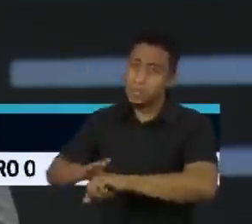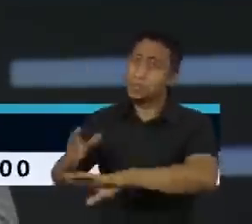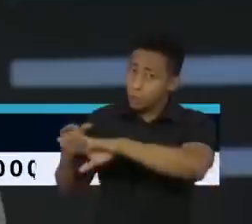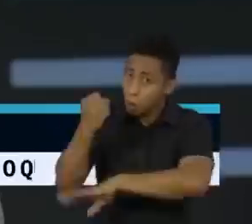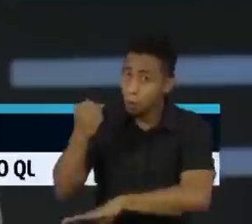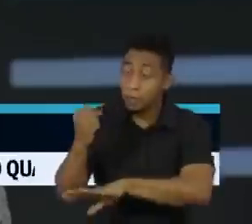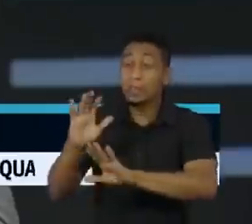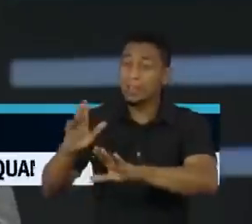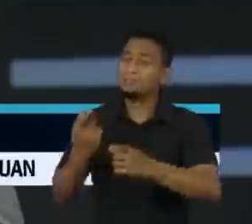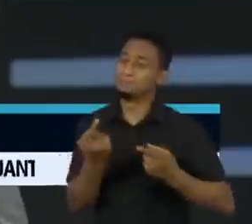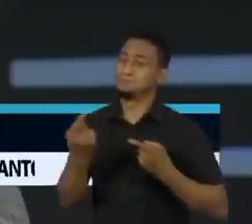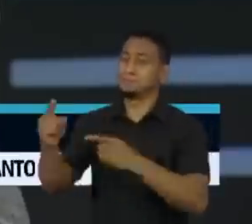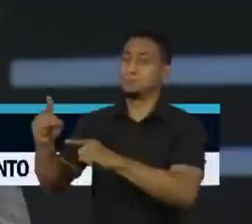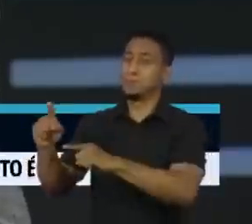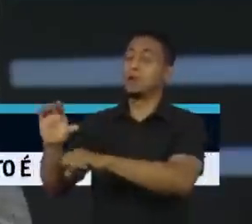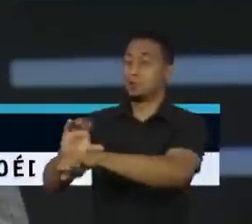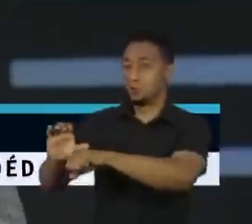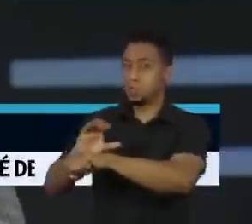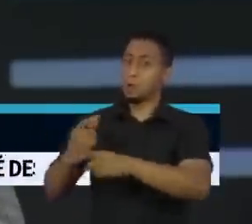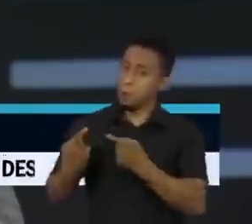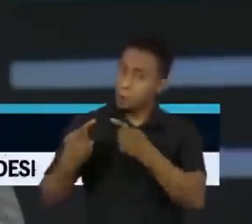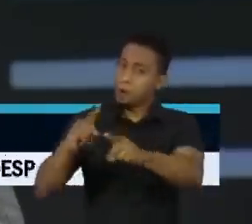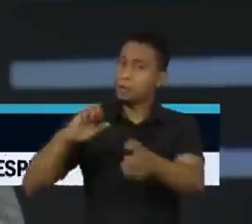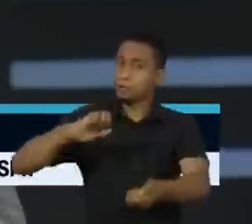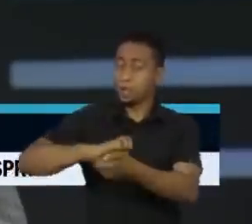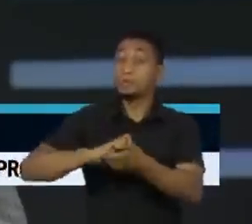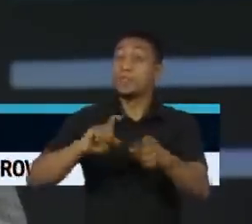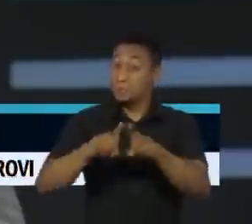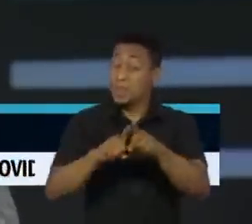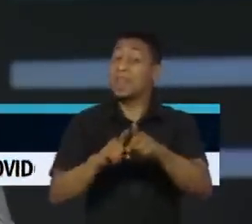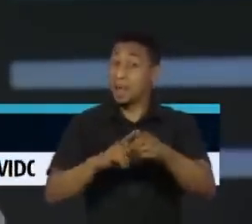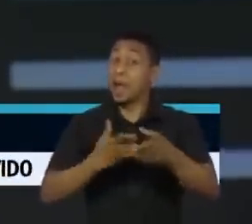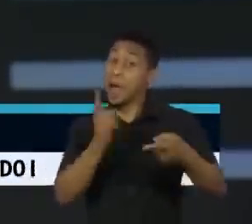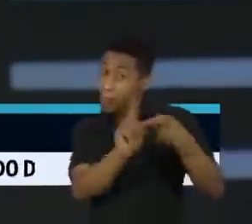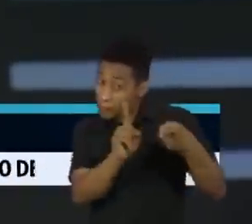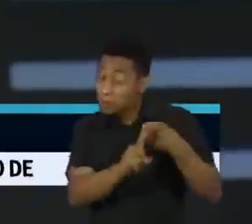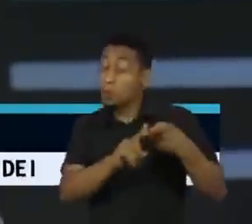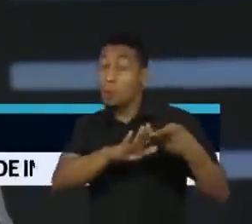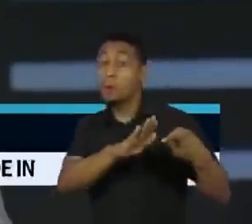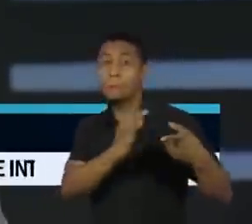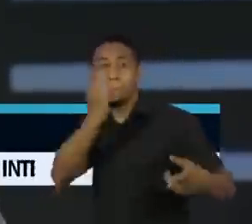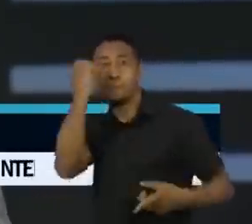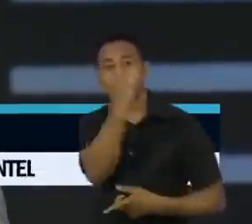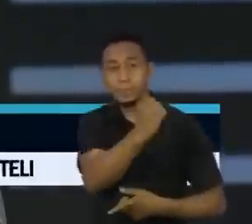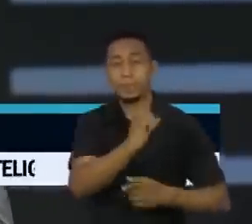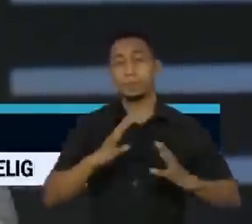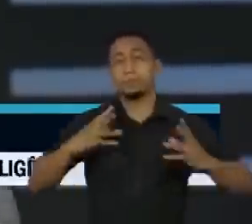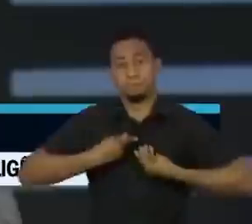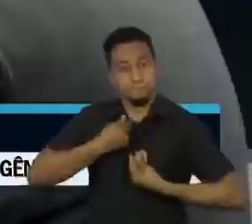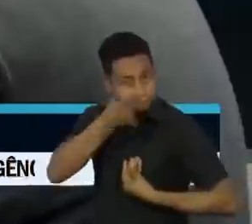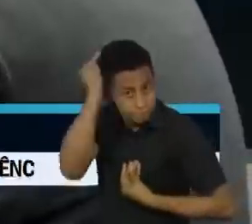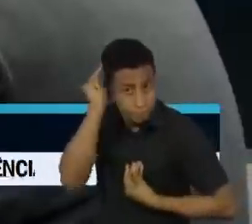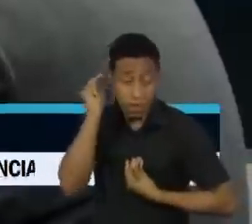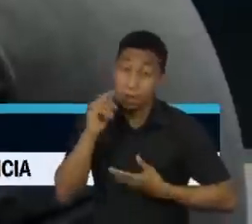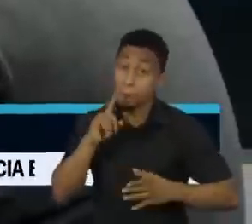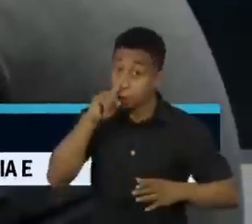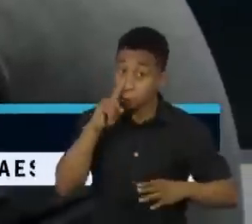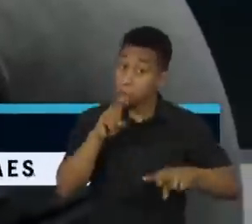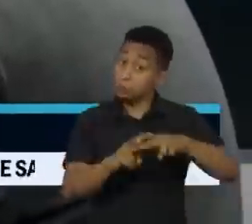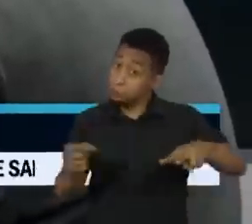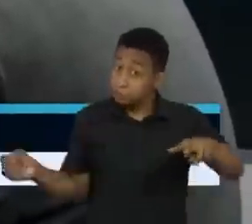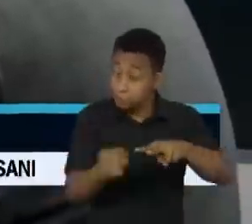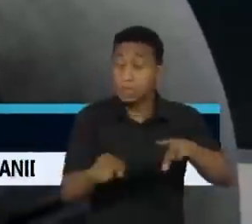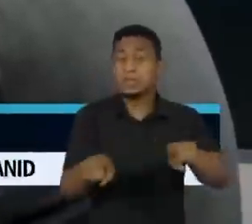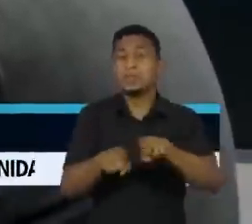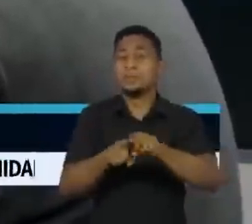atacou as instituições, atacou o Supremo Tribunal Federal, ameaçou de morte o ministro Alexandre de Moraes, vai descumprir decisão judicial e diz que as eleições